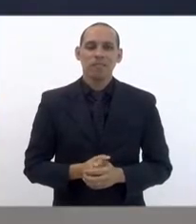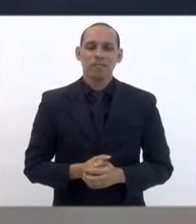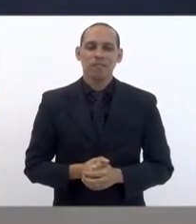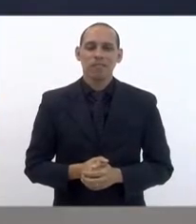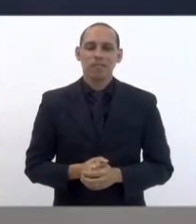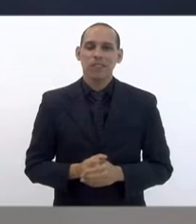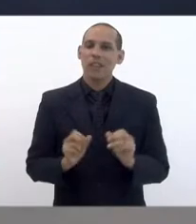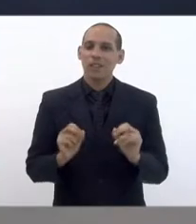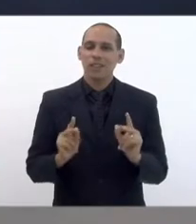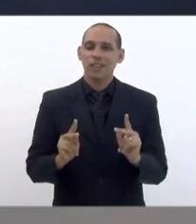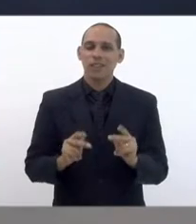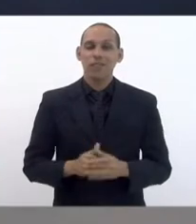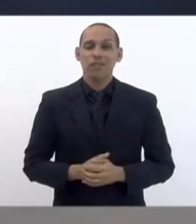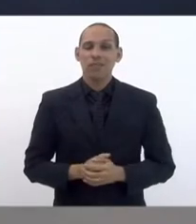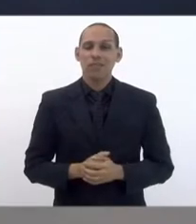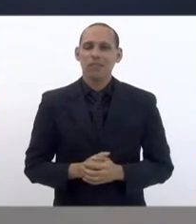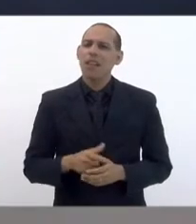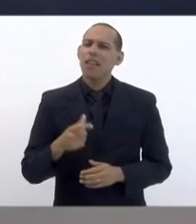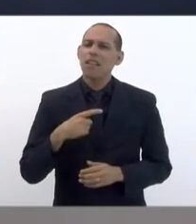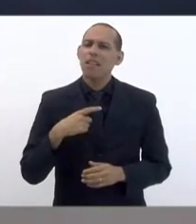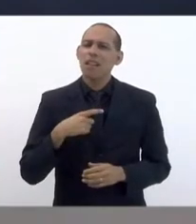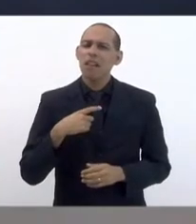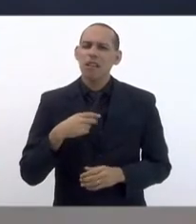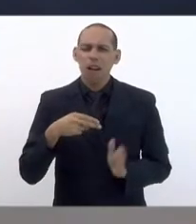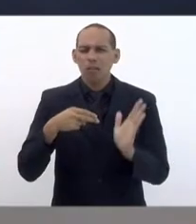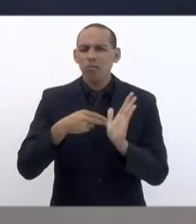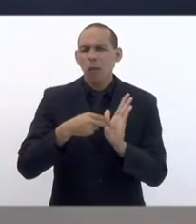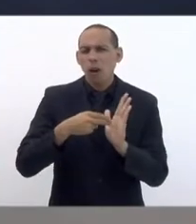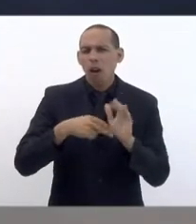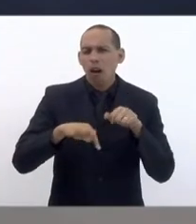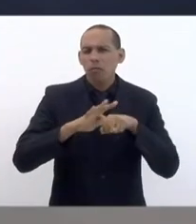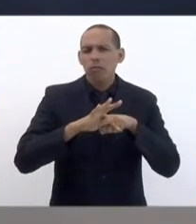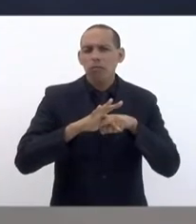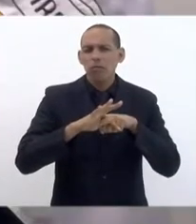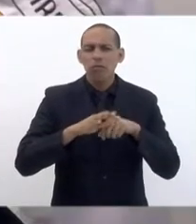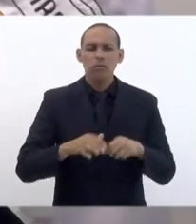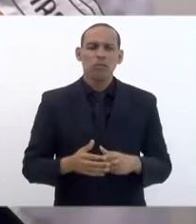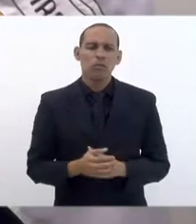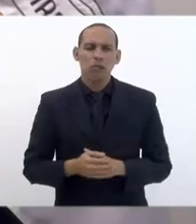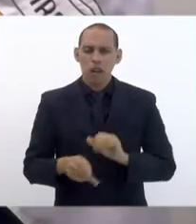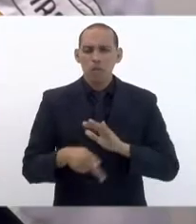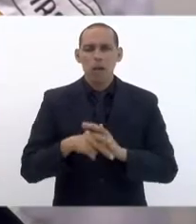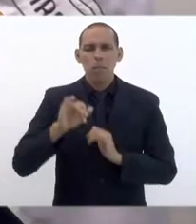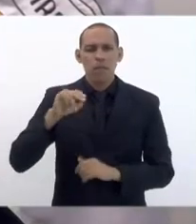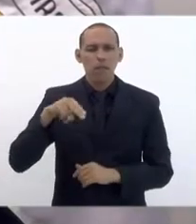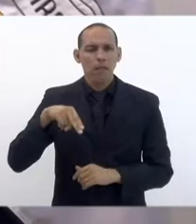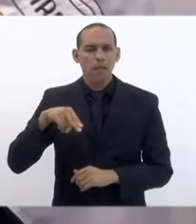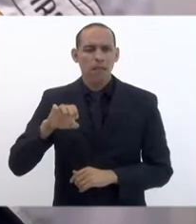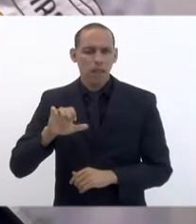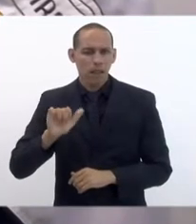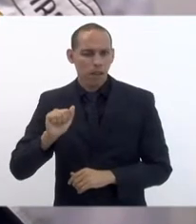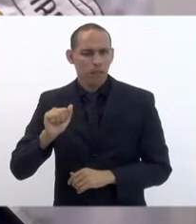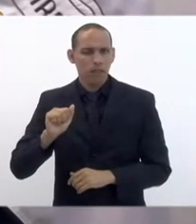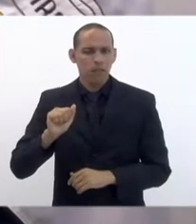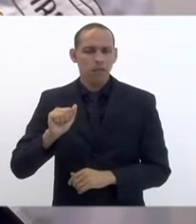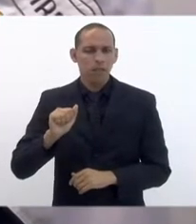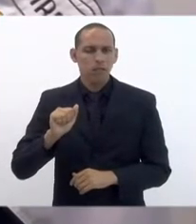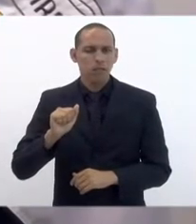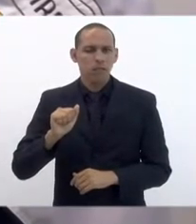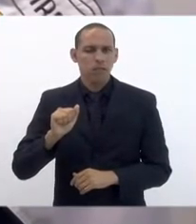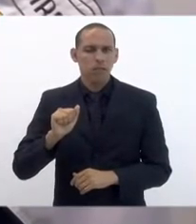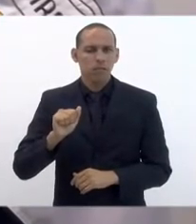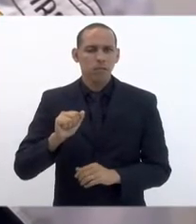Ótimo. Ok. Tem uma nota técnica, inclusive, do INEA a esse respeito,